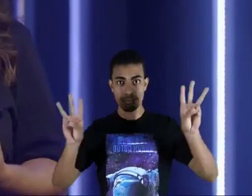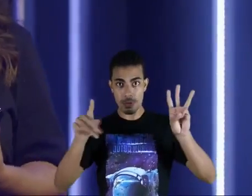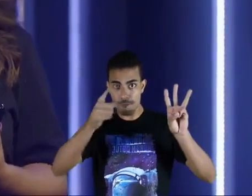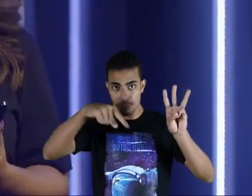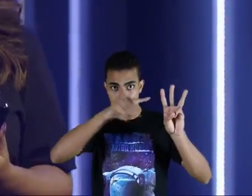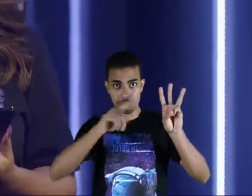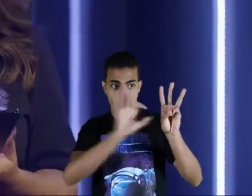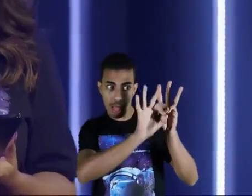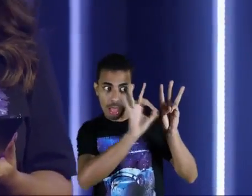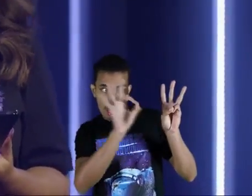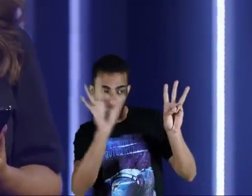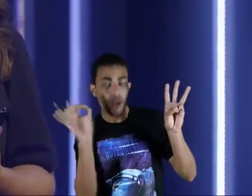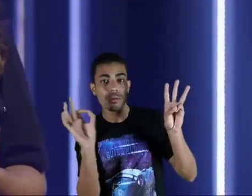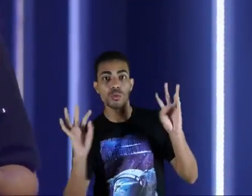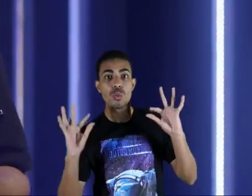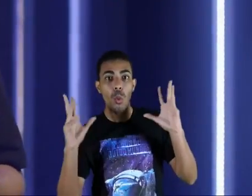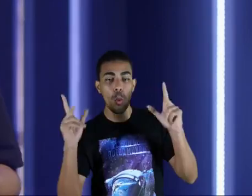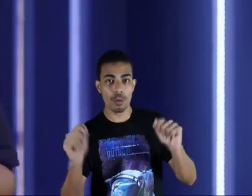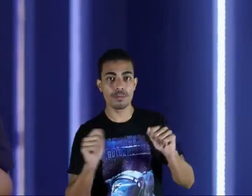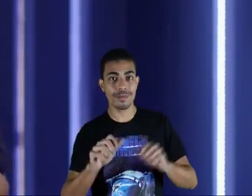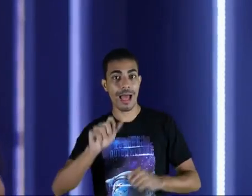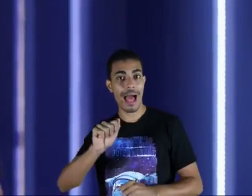conferir toda a nossa programação.